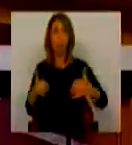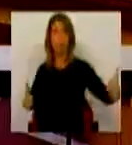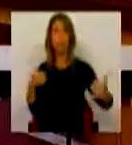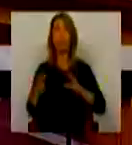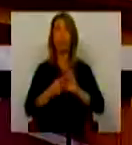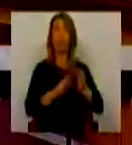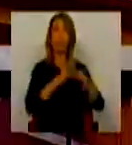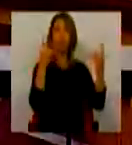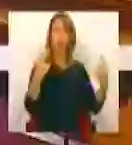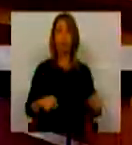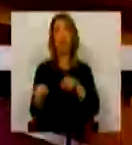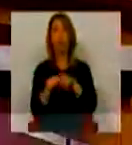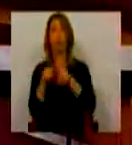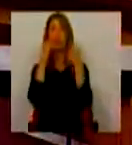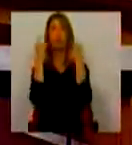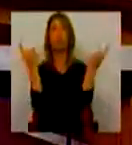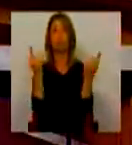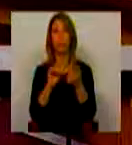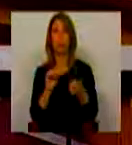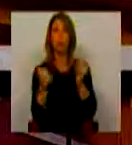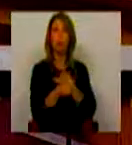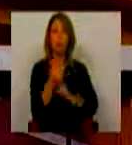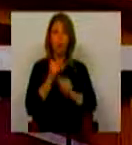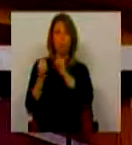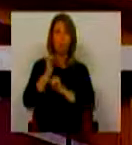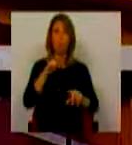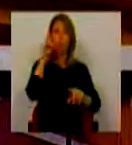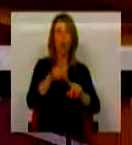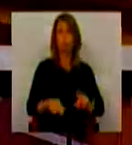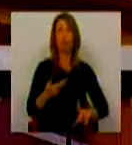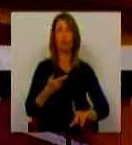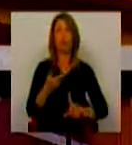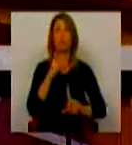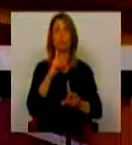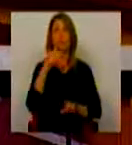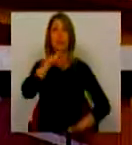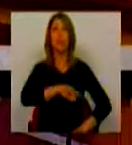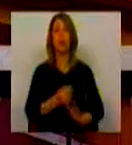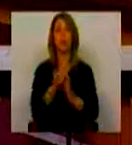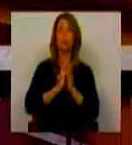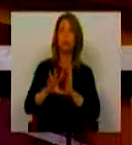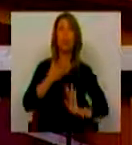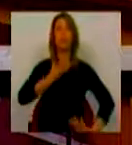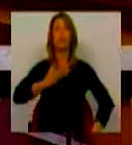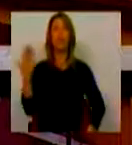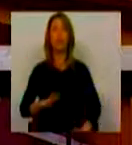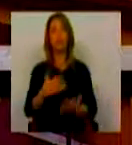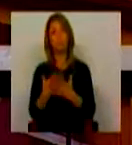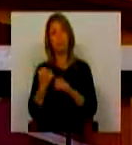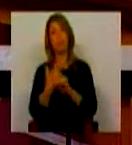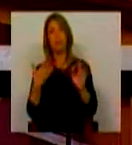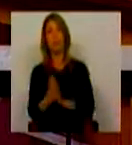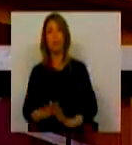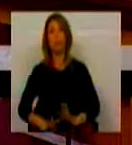políticas públicas. Reverter cortes salariais, repor direitos, combater precariedade, criar emprego e crescimento económico,